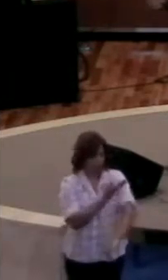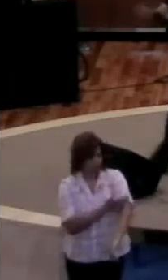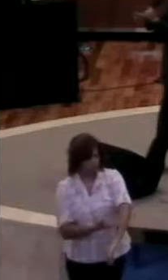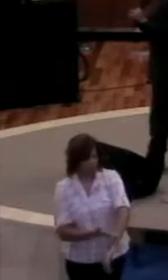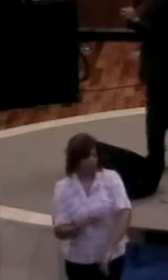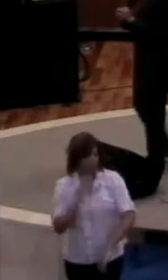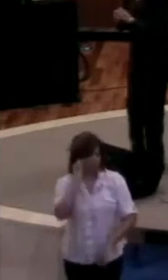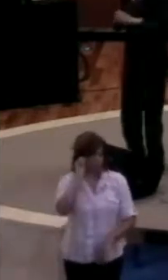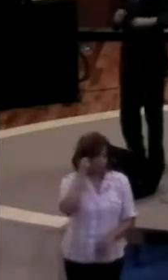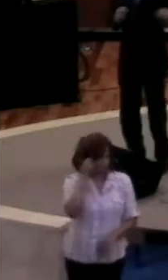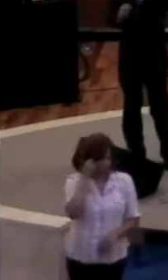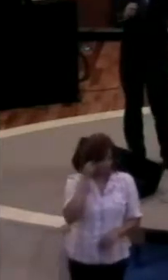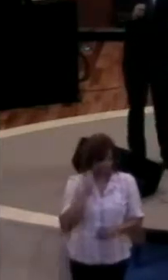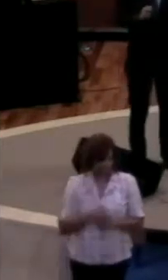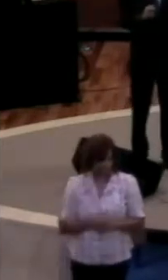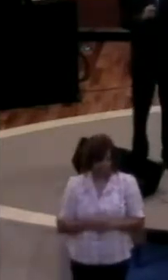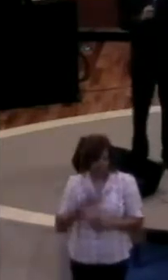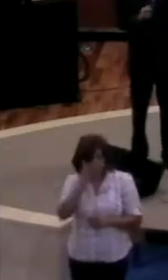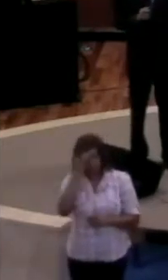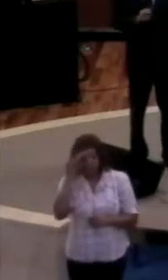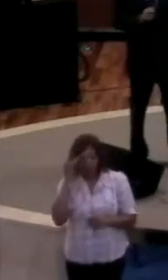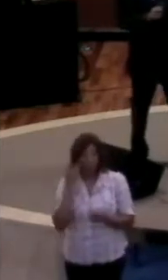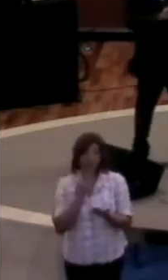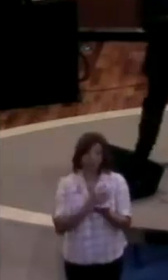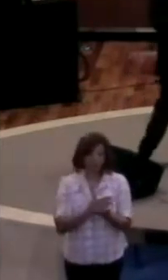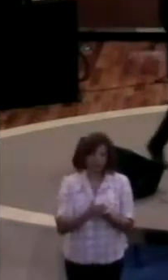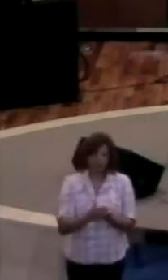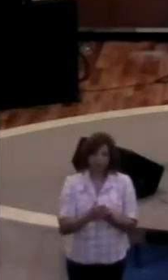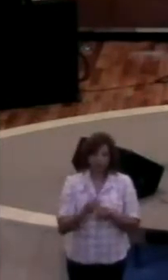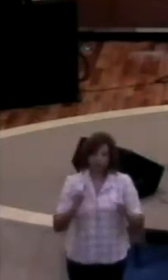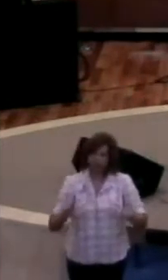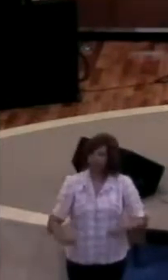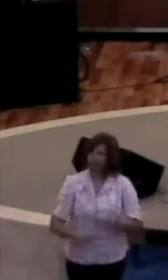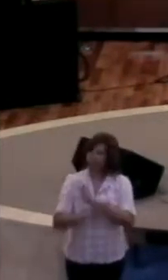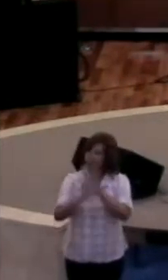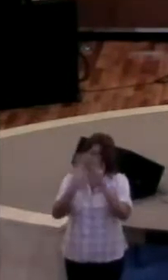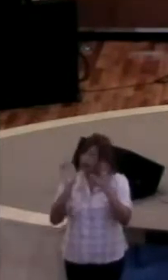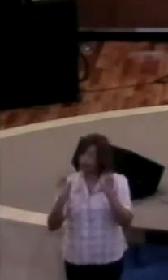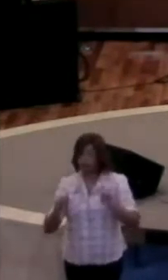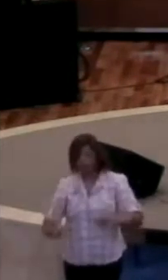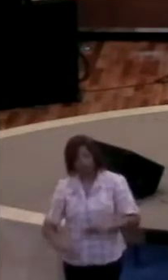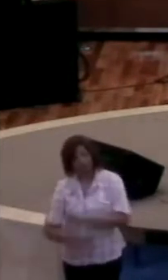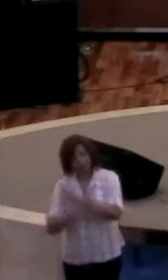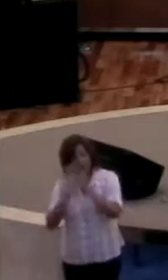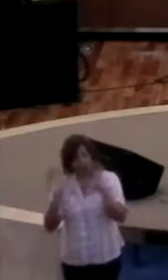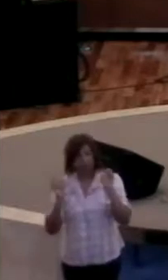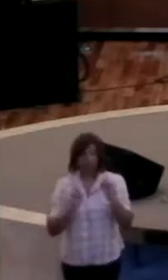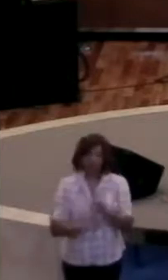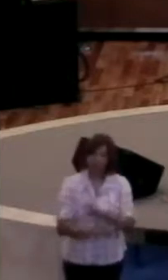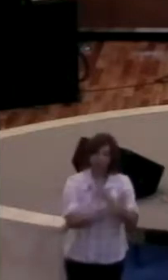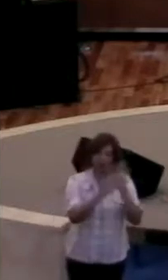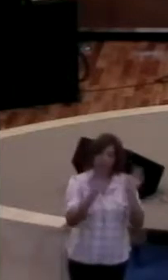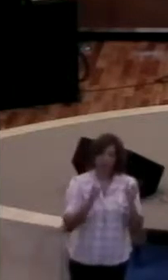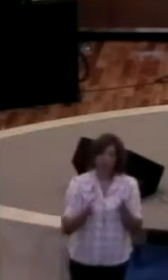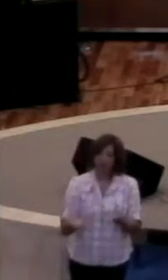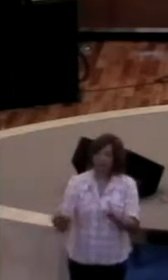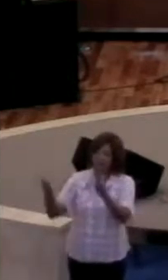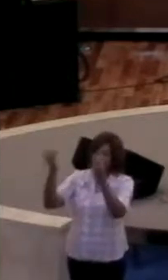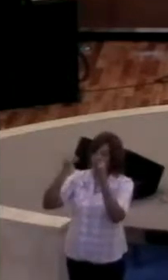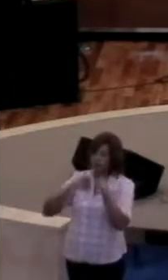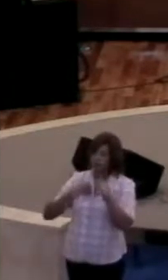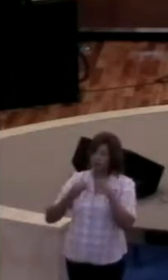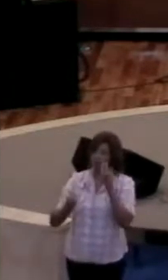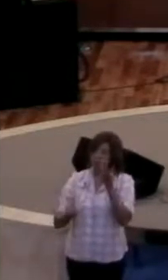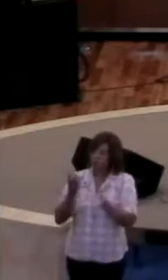tudo. Aí o pessoal começou a incendiar, o pessoal, glória, agora um glorinha ali, começou em glória, glória, agora receba o azeite, receba o fogo.